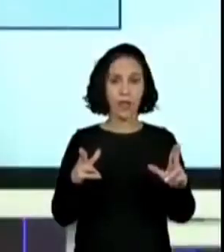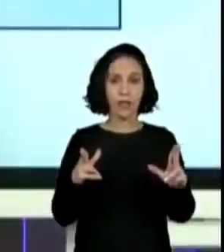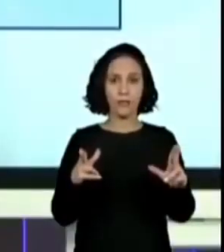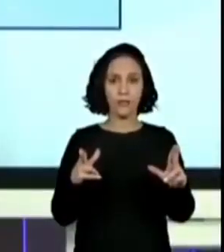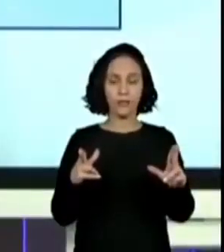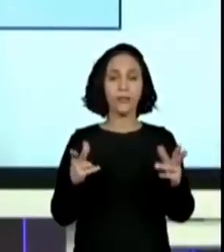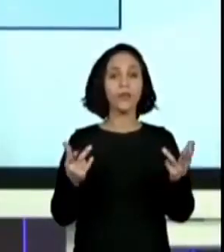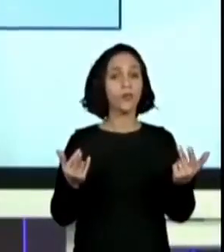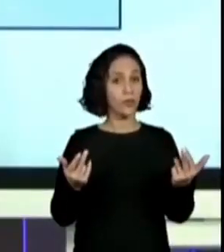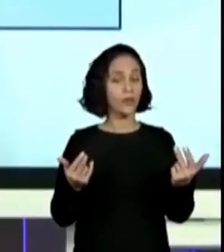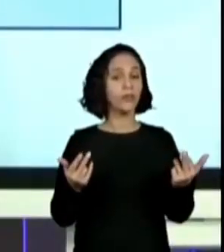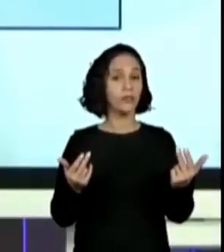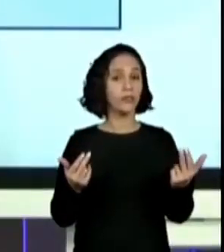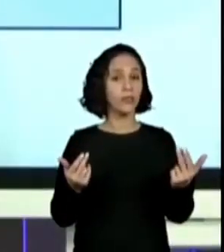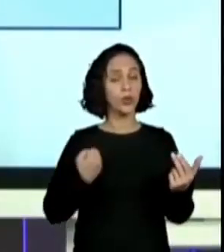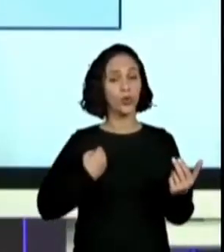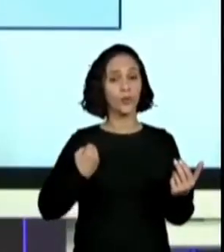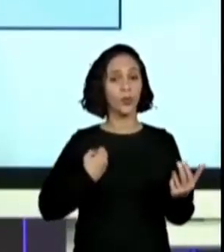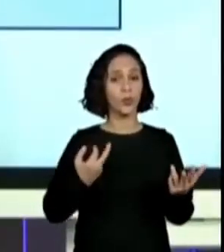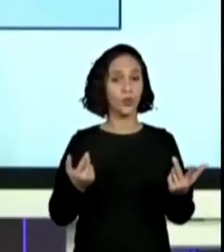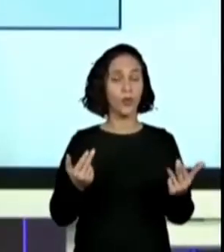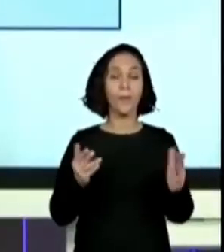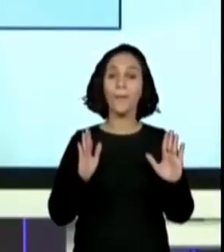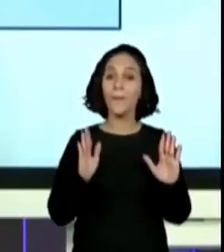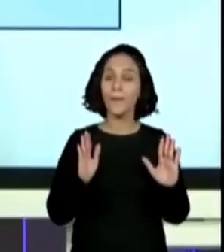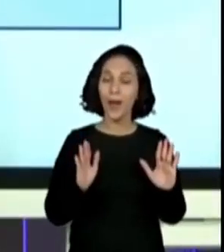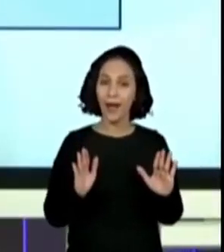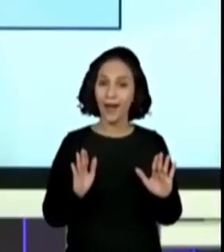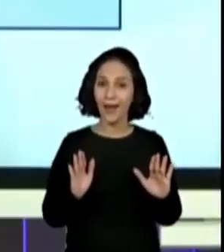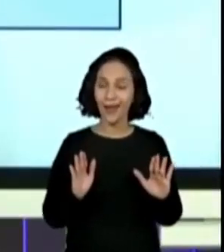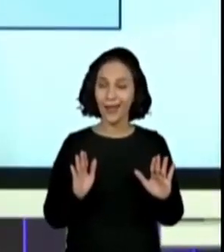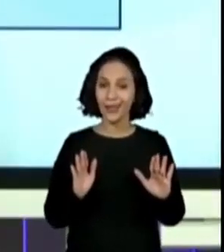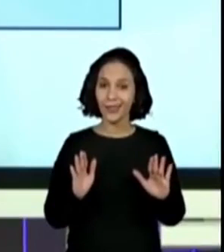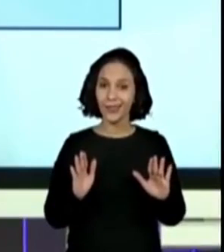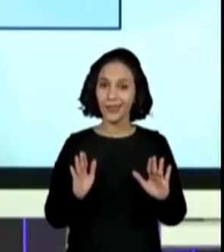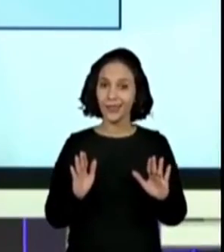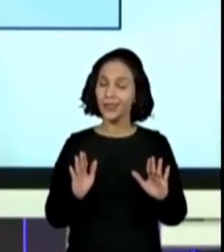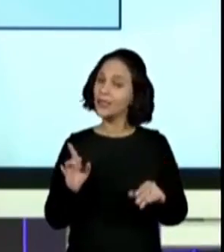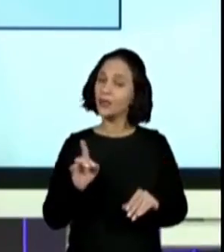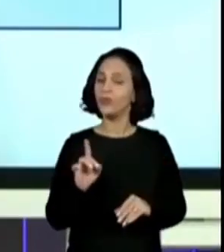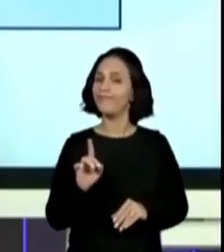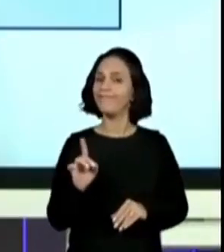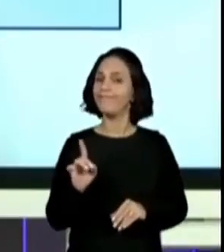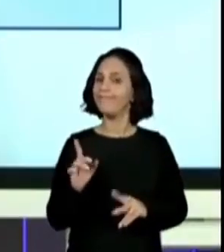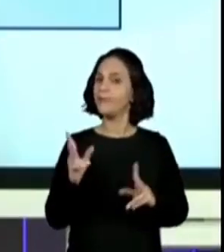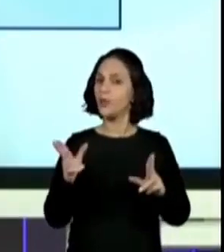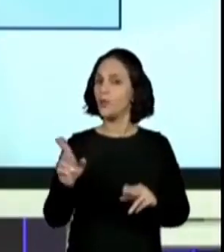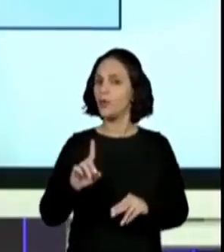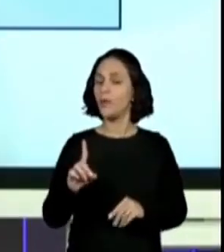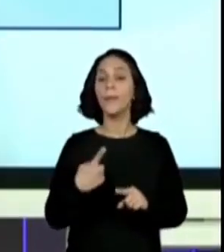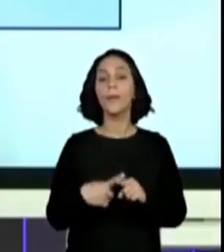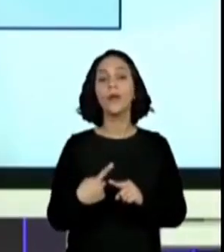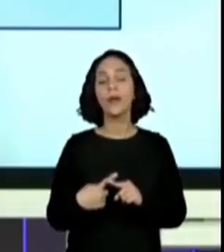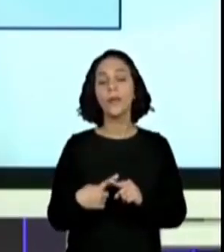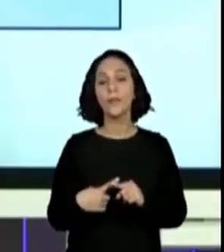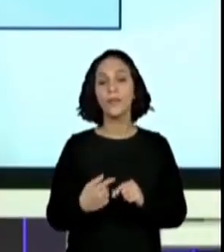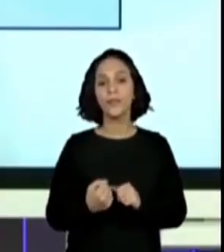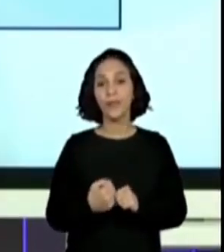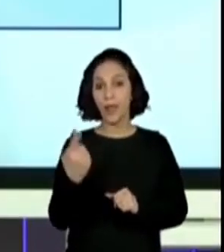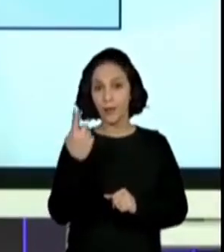elas são iguais porque elas têm o mesmo número então nem tanto galera nem tanto por quê na